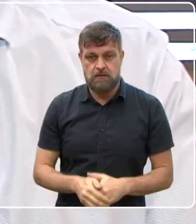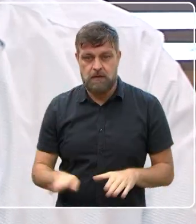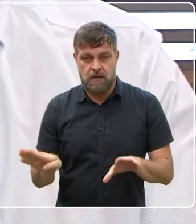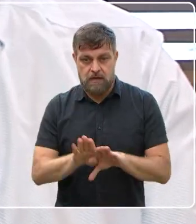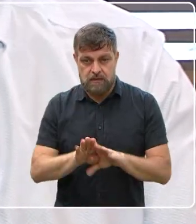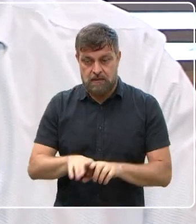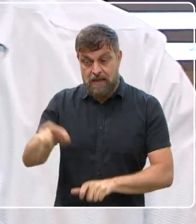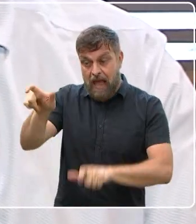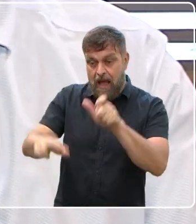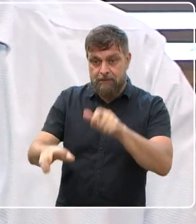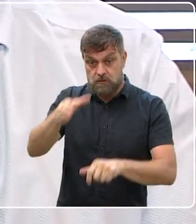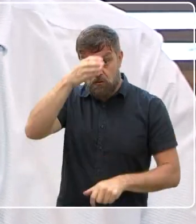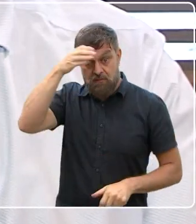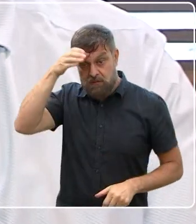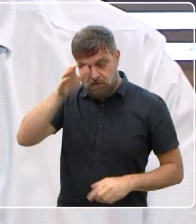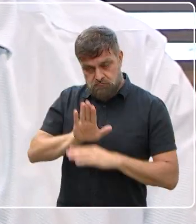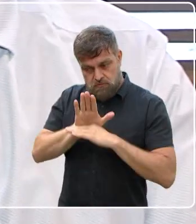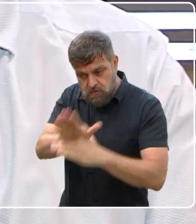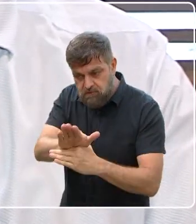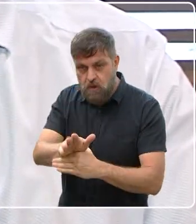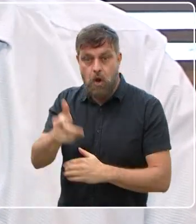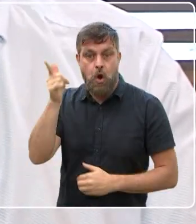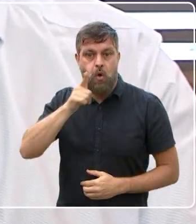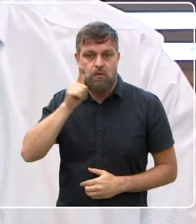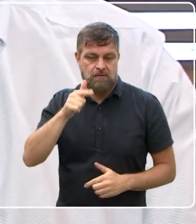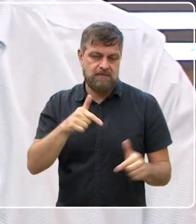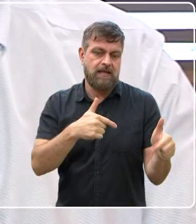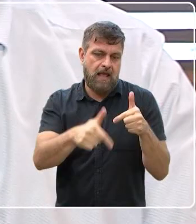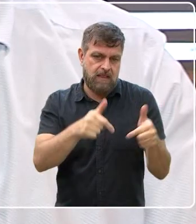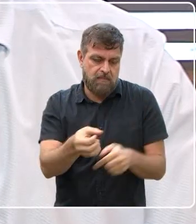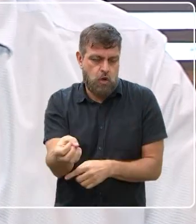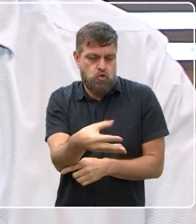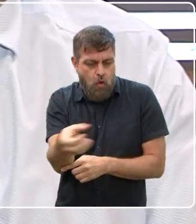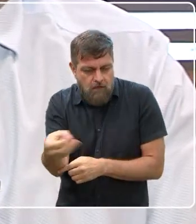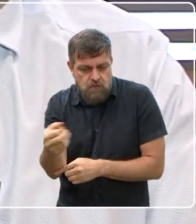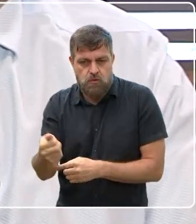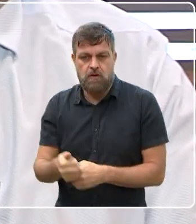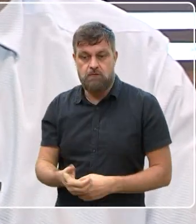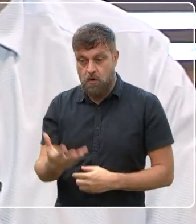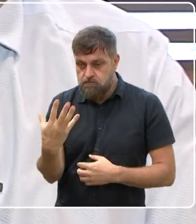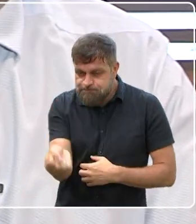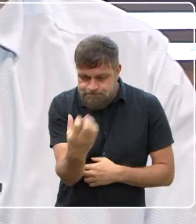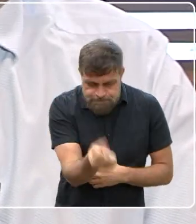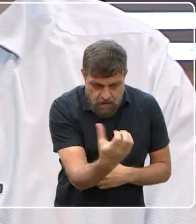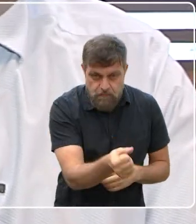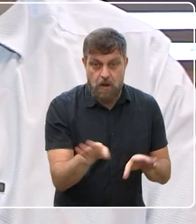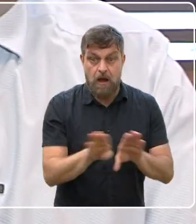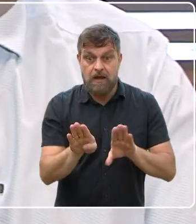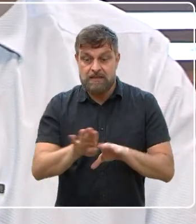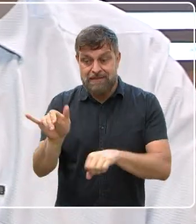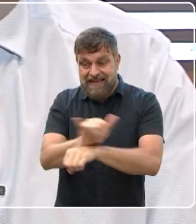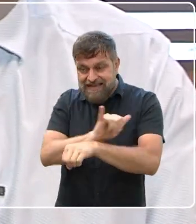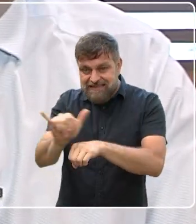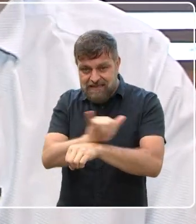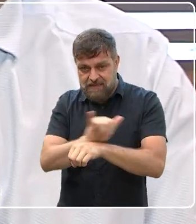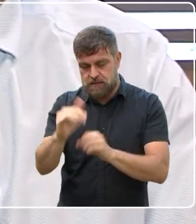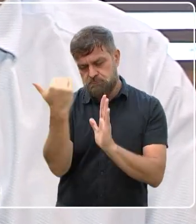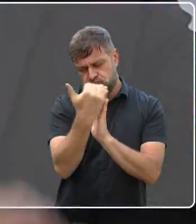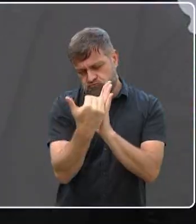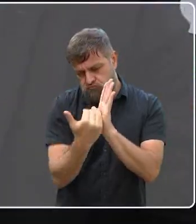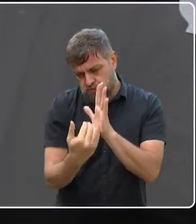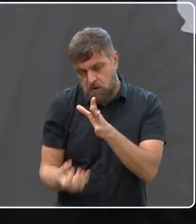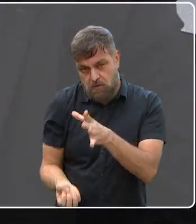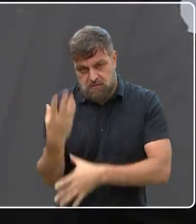o bem-estar dos nossos clientes, a aquisição de novas carteiras, sem sombra de dúvida, e o desenvolvimento do escritório dentro do planejamento estratégico que foi